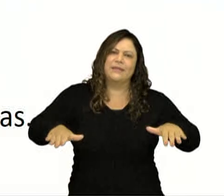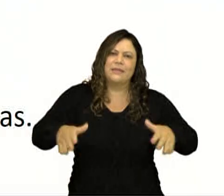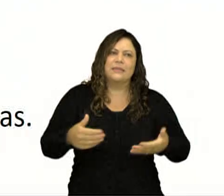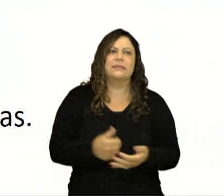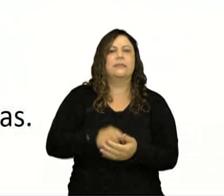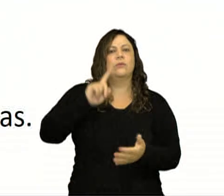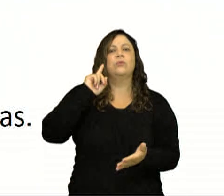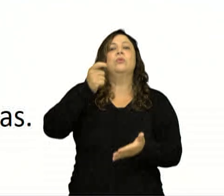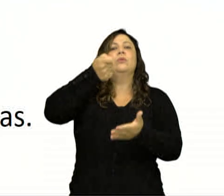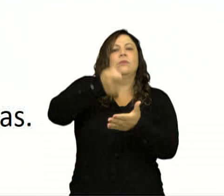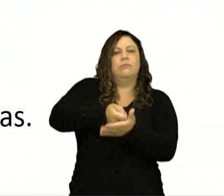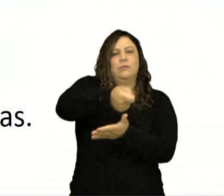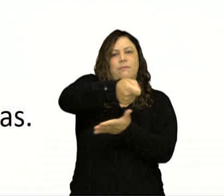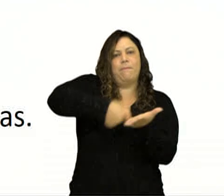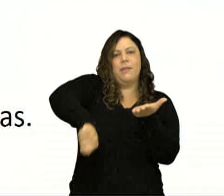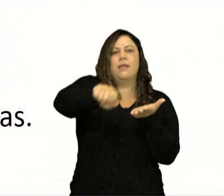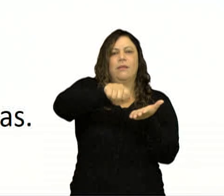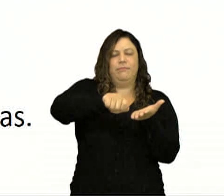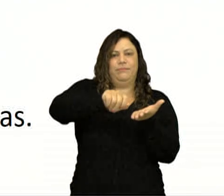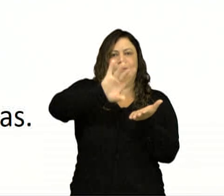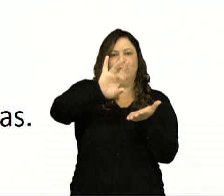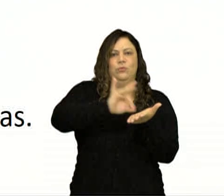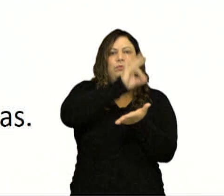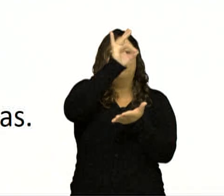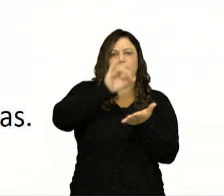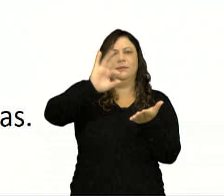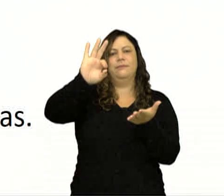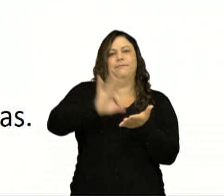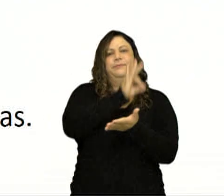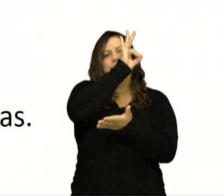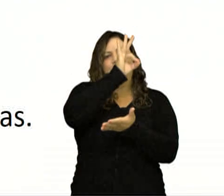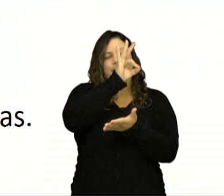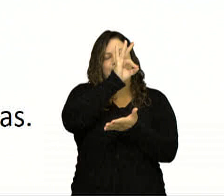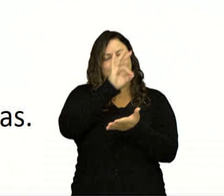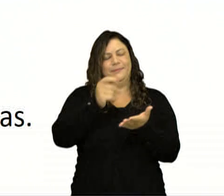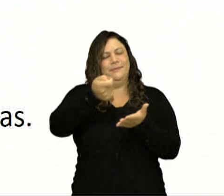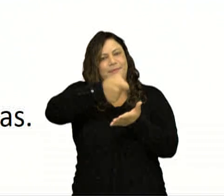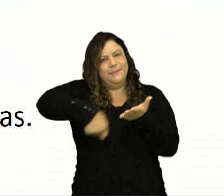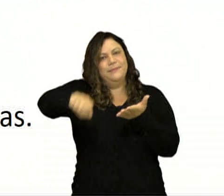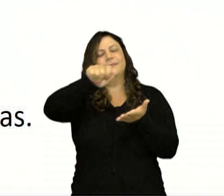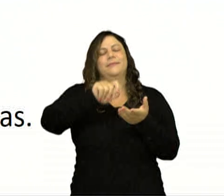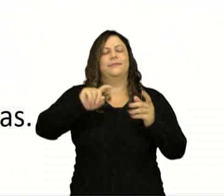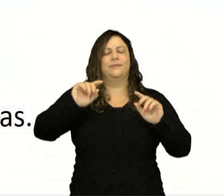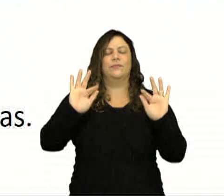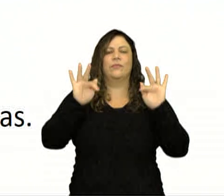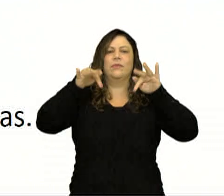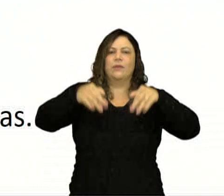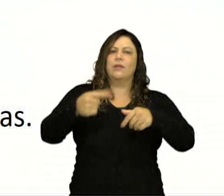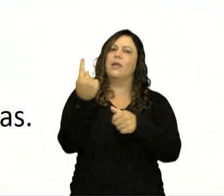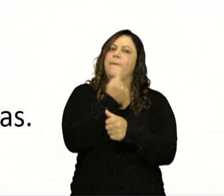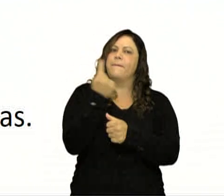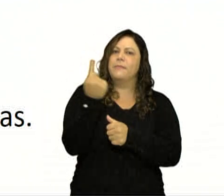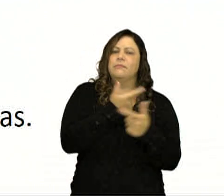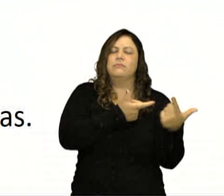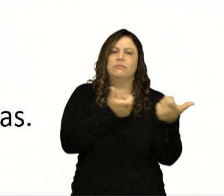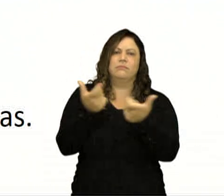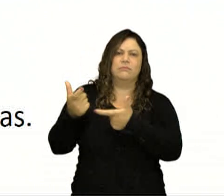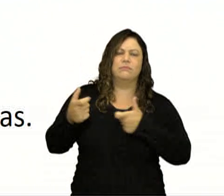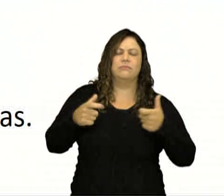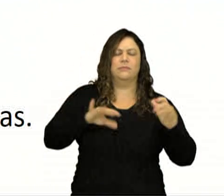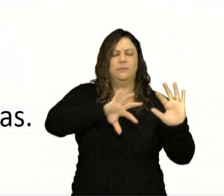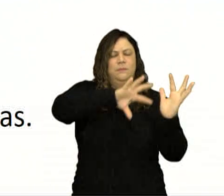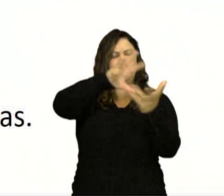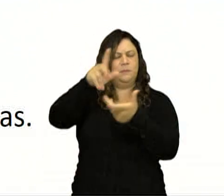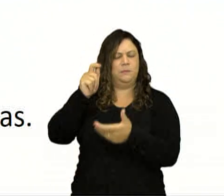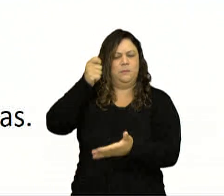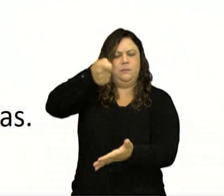da assinatura do Tratado de Versalhes. O Tratado de Versalhes foi assinado, então, no final da Primeira Guerra Mundial, impôs aos países perdedores